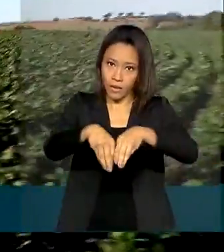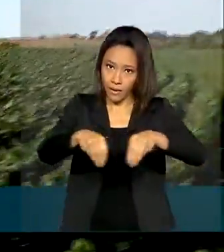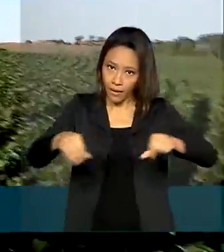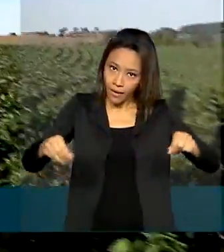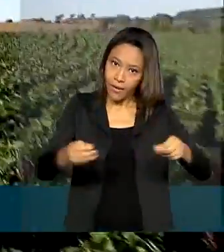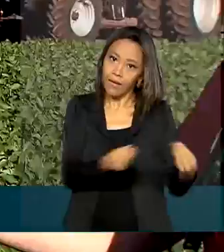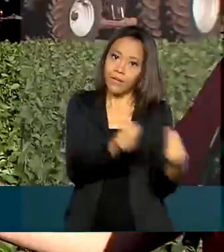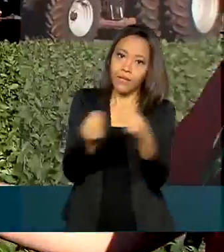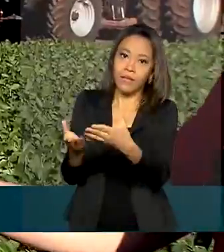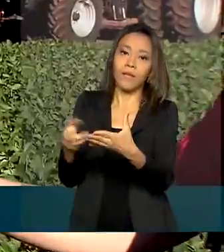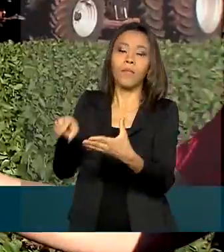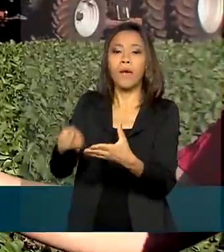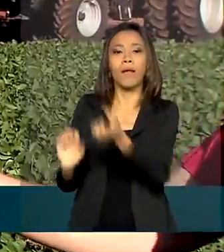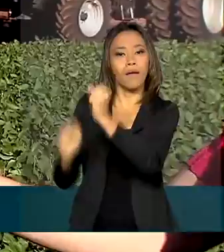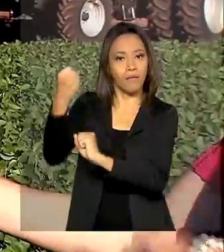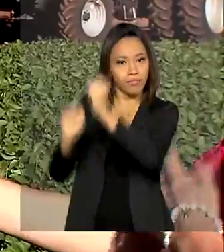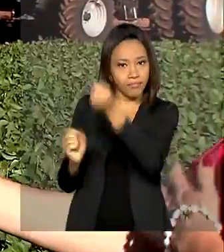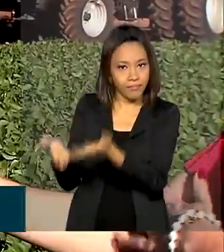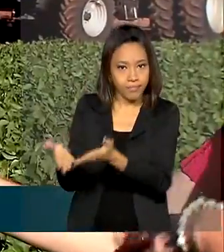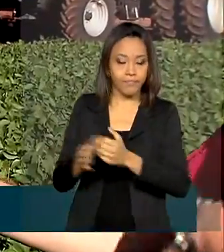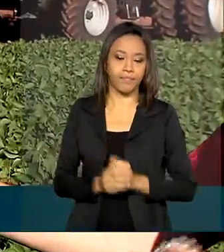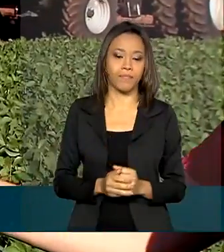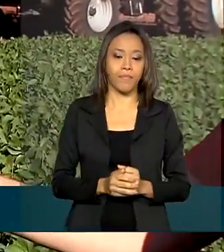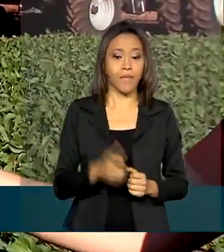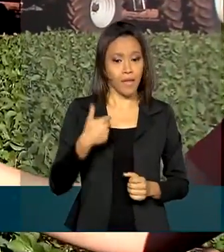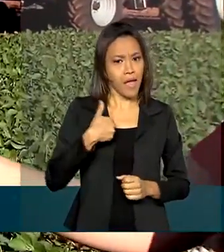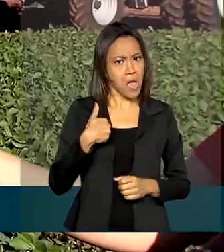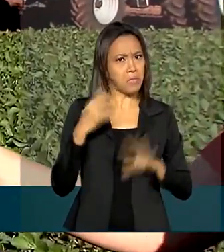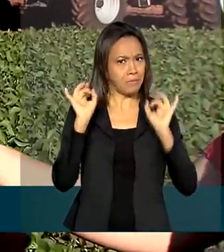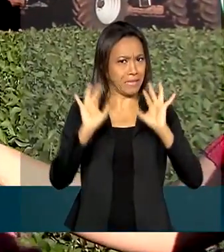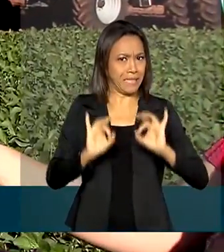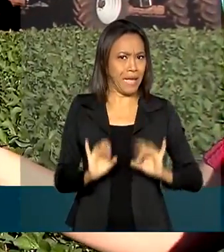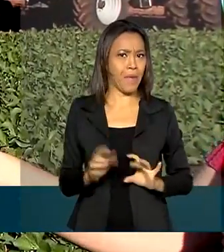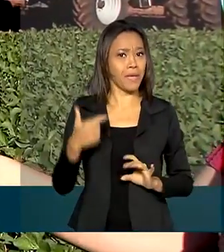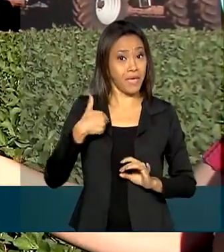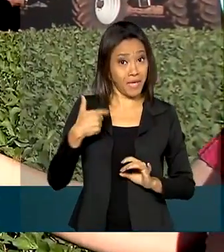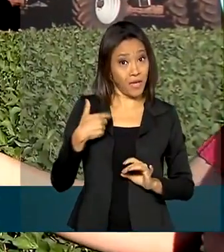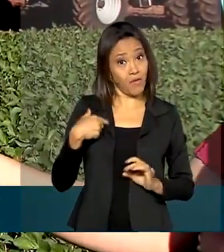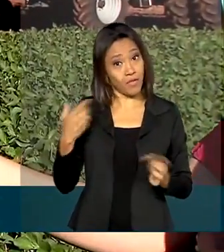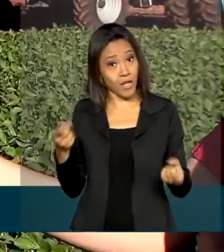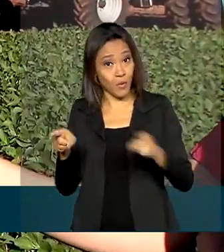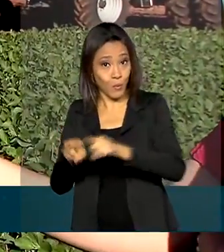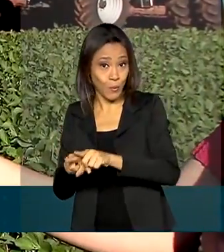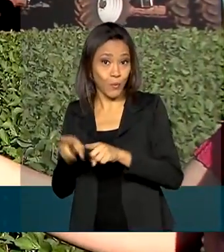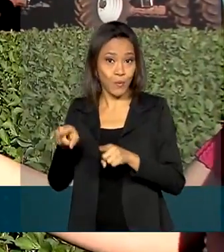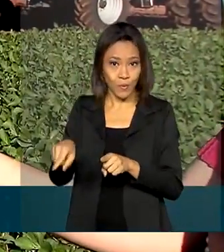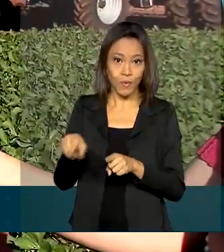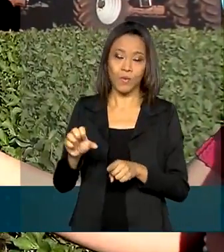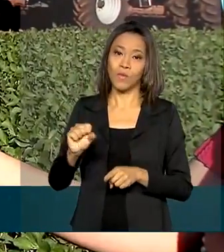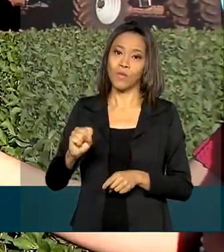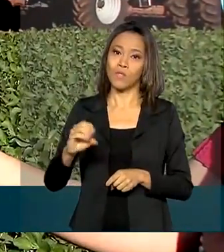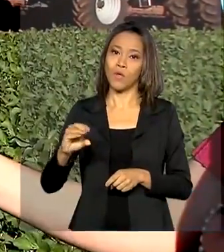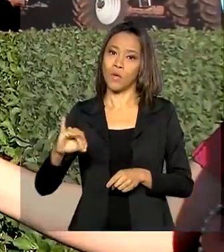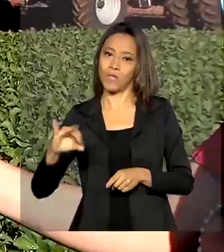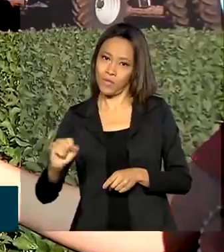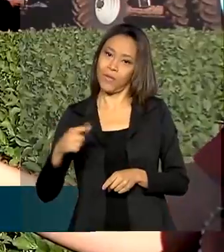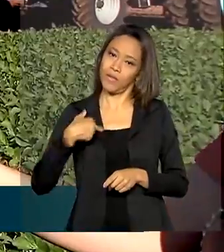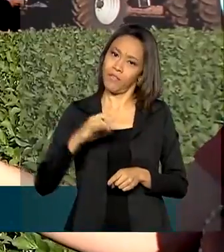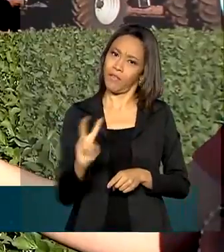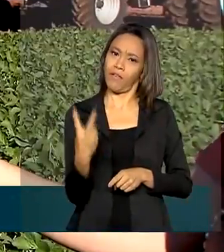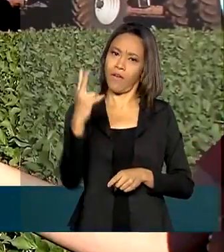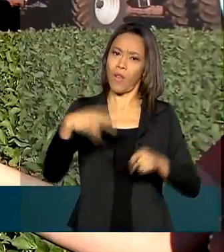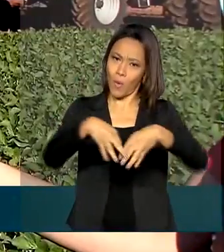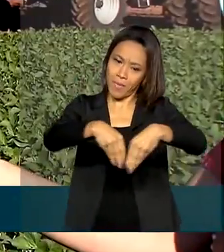terra para a usina. É um privilégio meu, né? E uma vantagem que eu vou ser sócio nela, né? E a minha propriedade valorizou